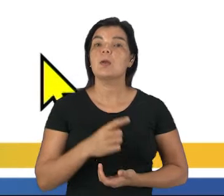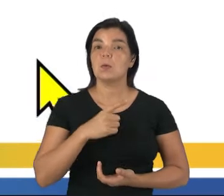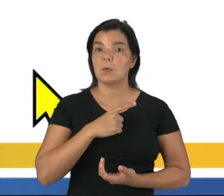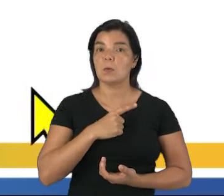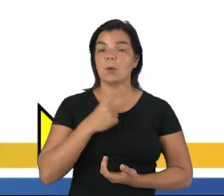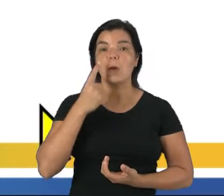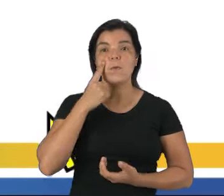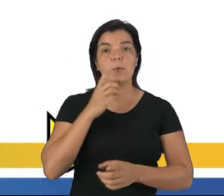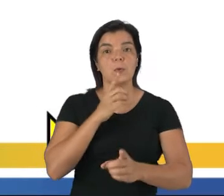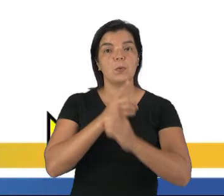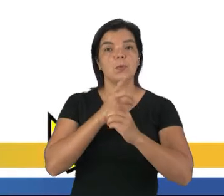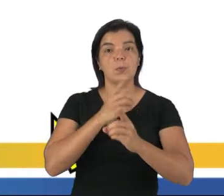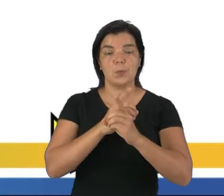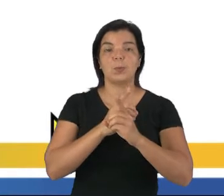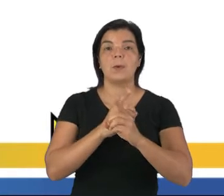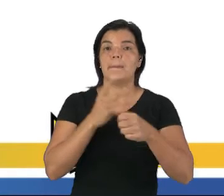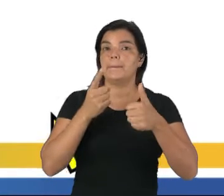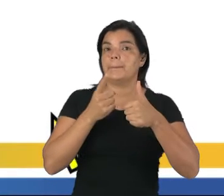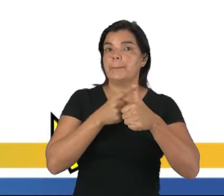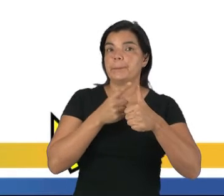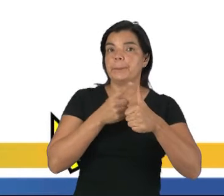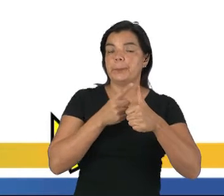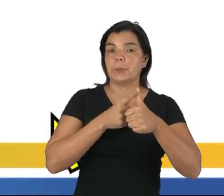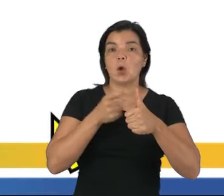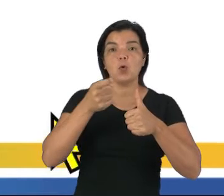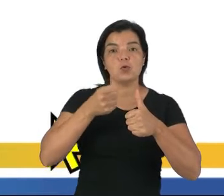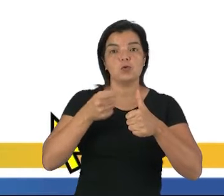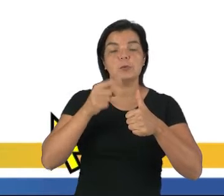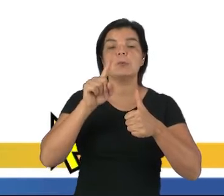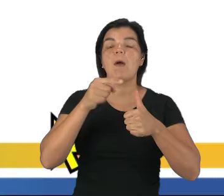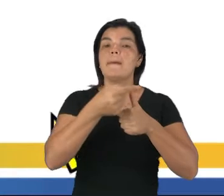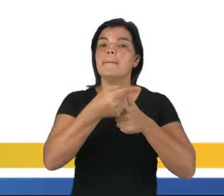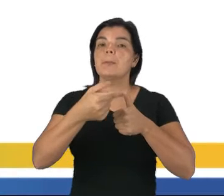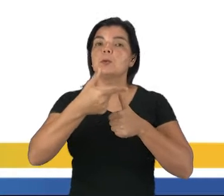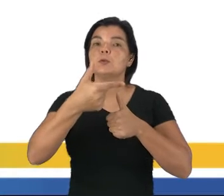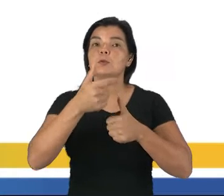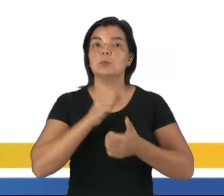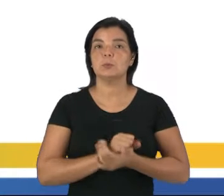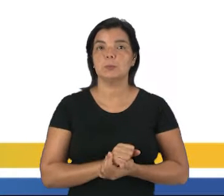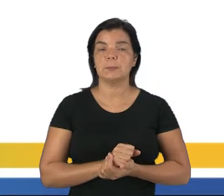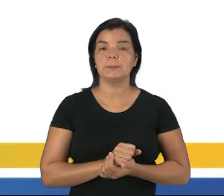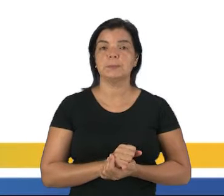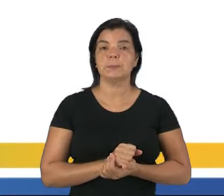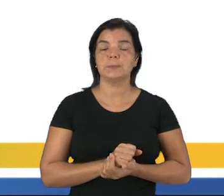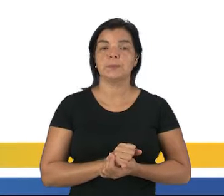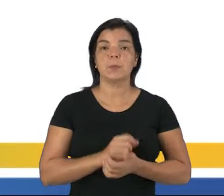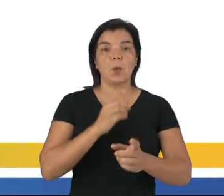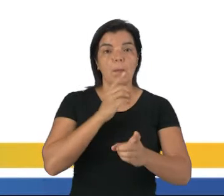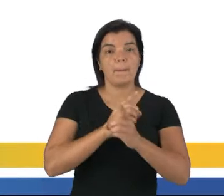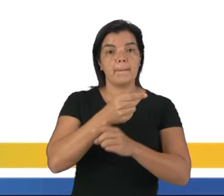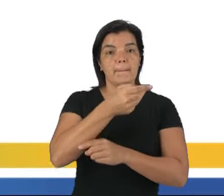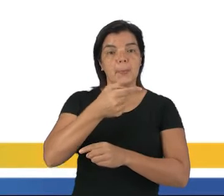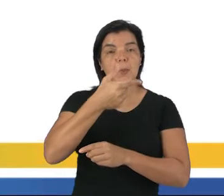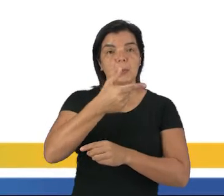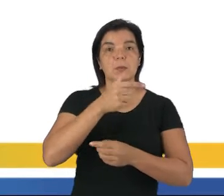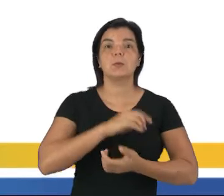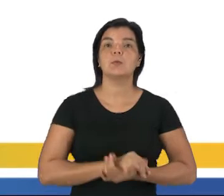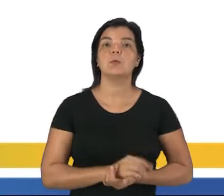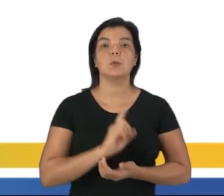eu vou localizar esses pontos. Primeiro ali quando x é menos 2, localizei o x menos